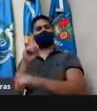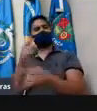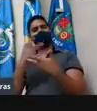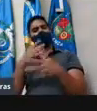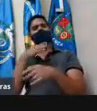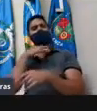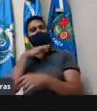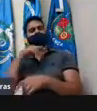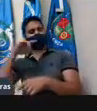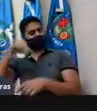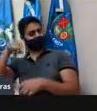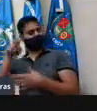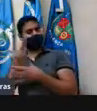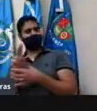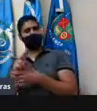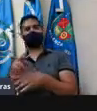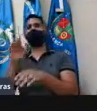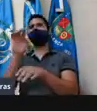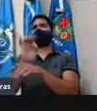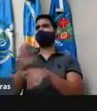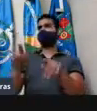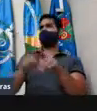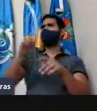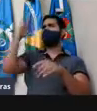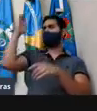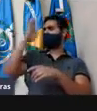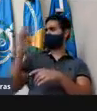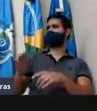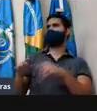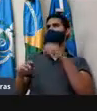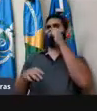acontecendo não só na nossa cidade, no estado, no Brasil todo.